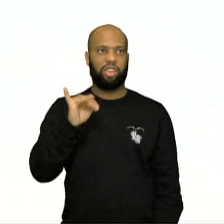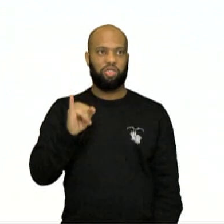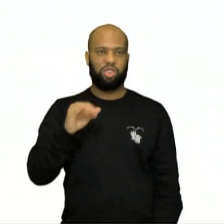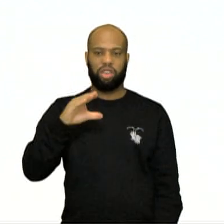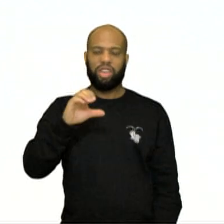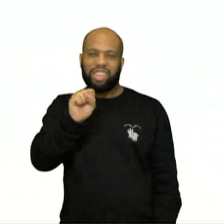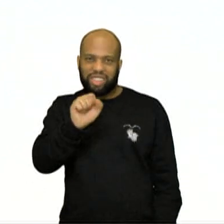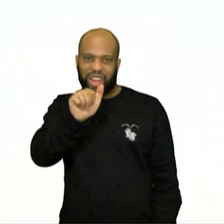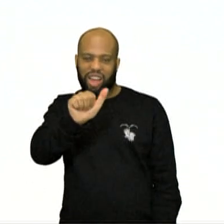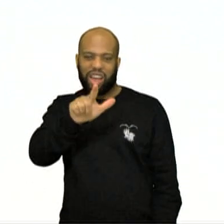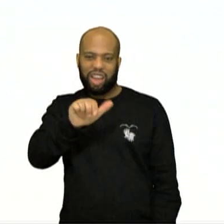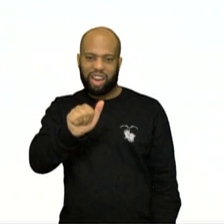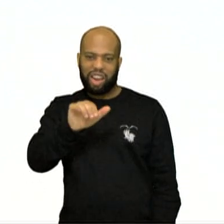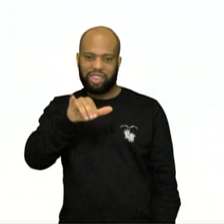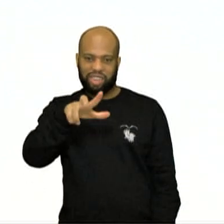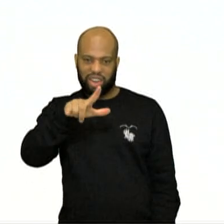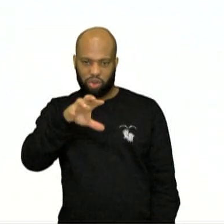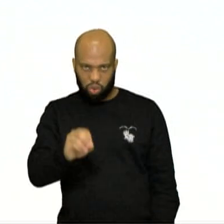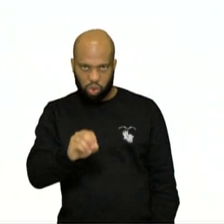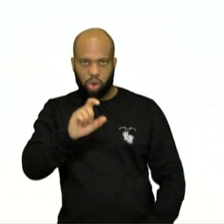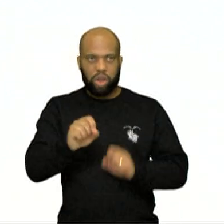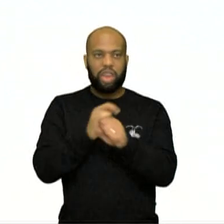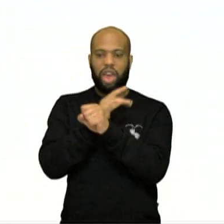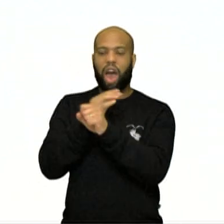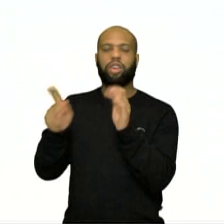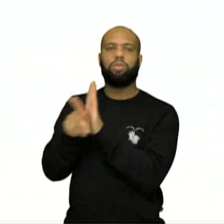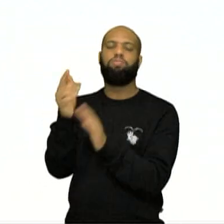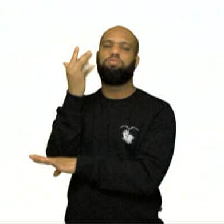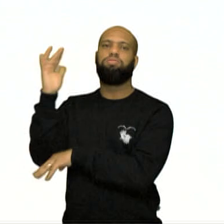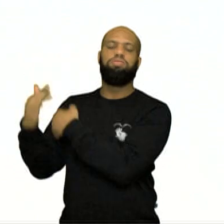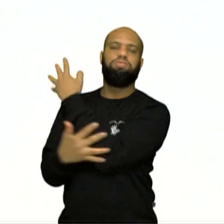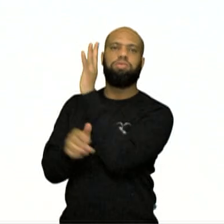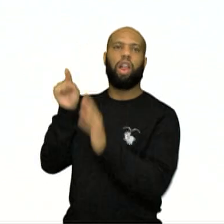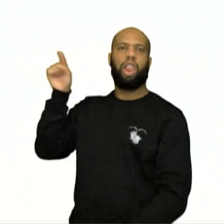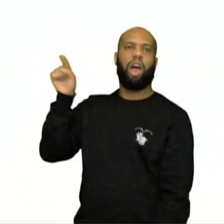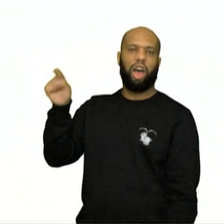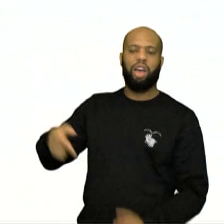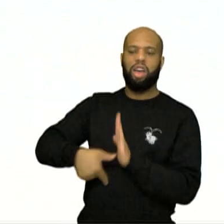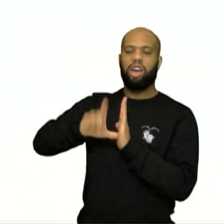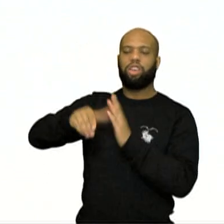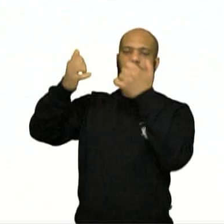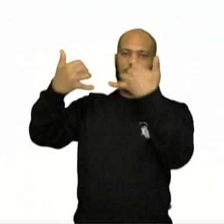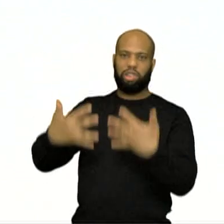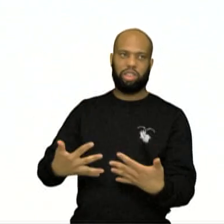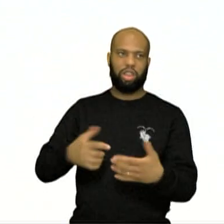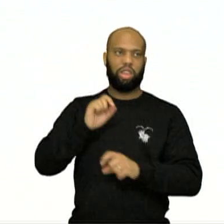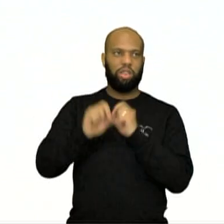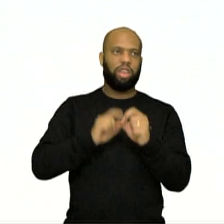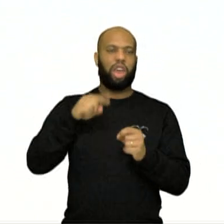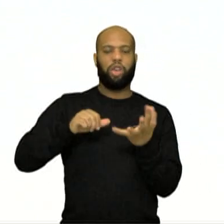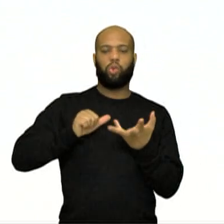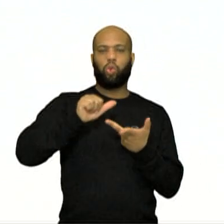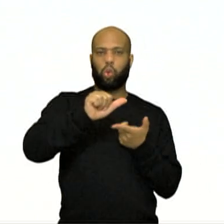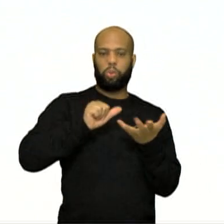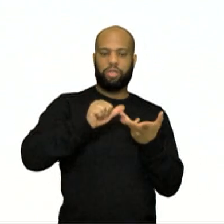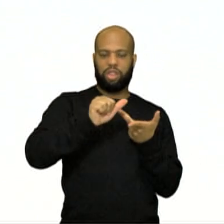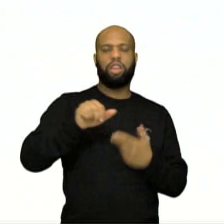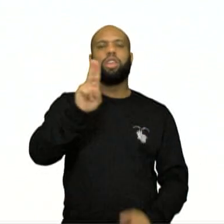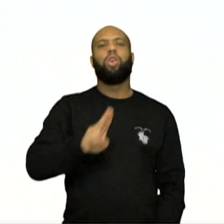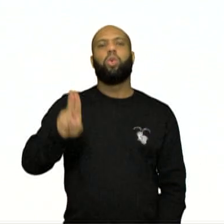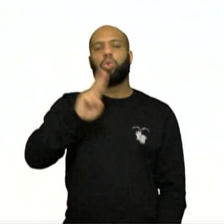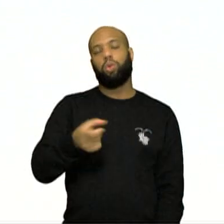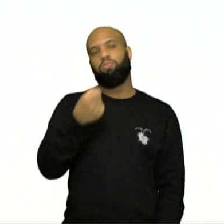acetilsalicílico, que é, então, o ácido que se origina daquele ácido da planta que a gente viu, que é uma substância usada